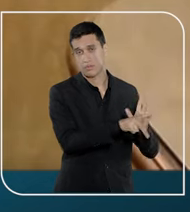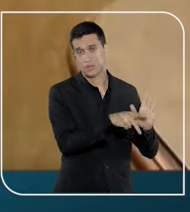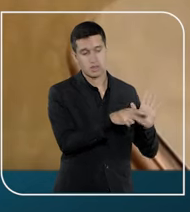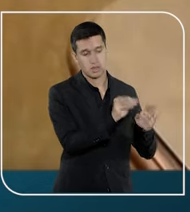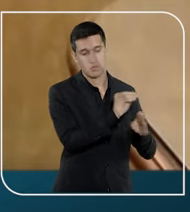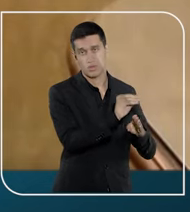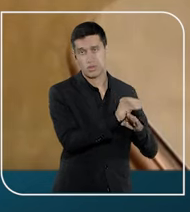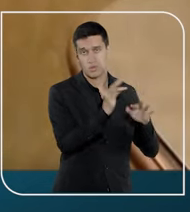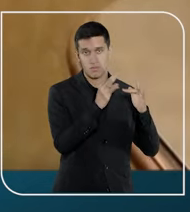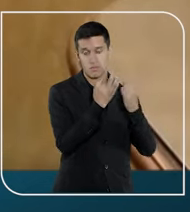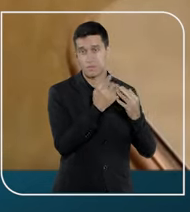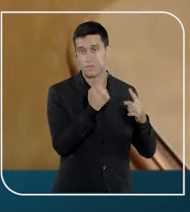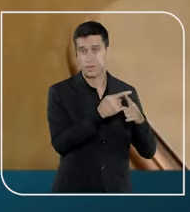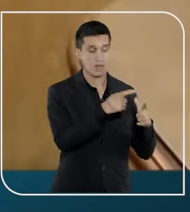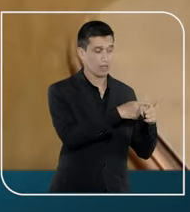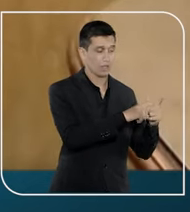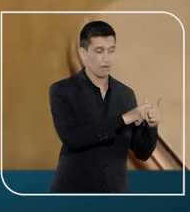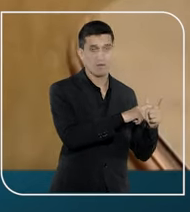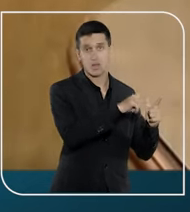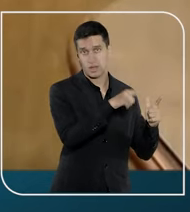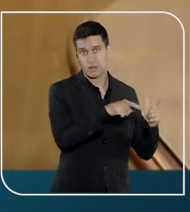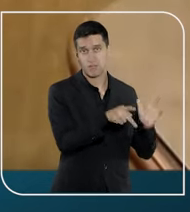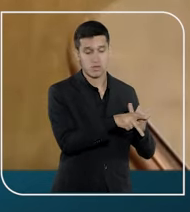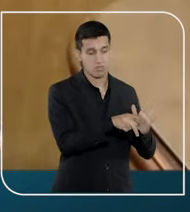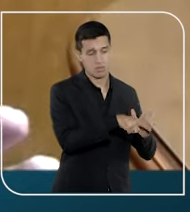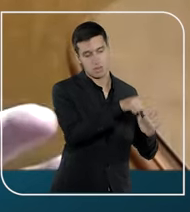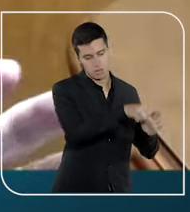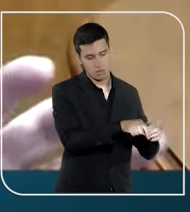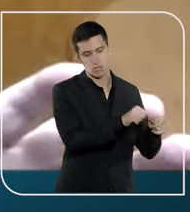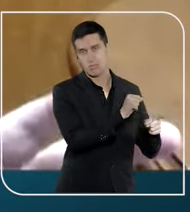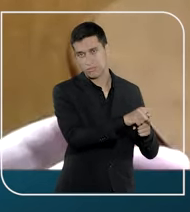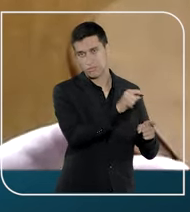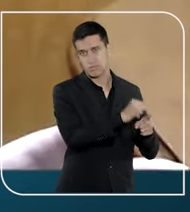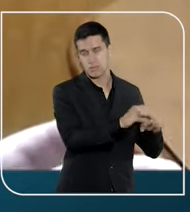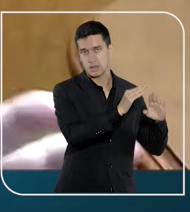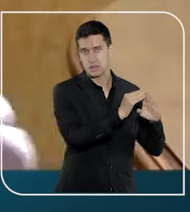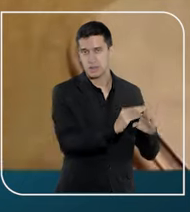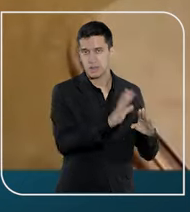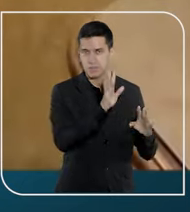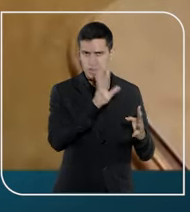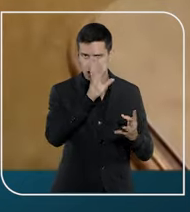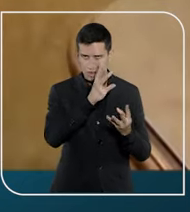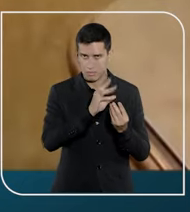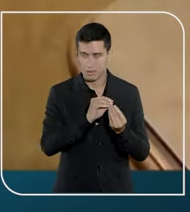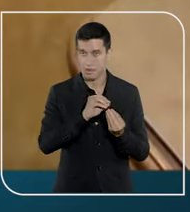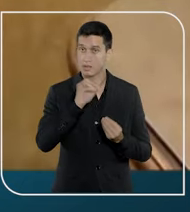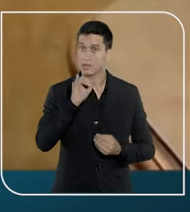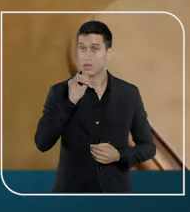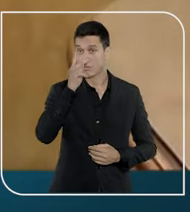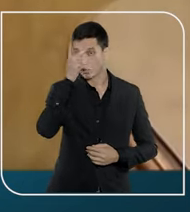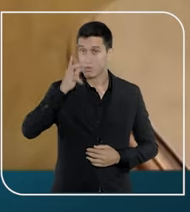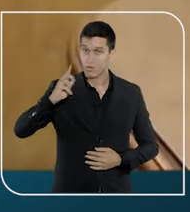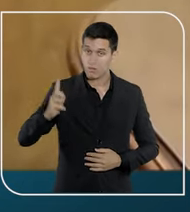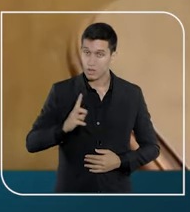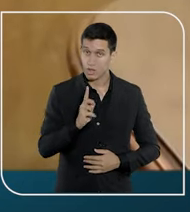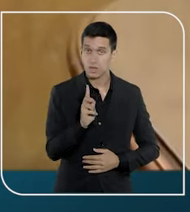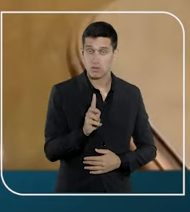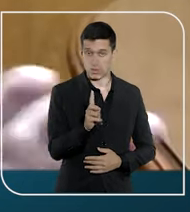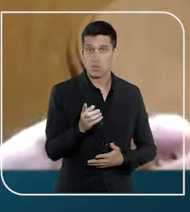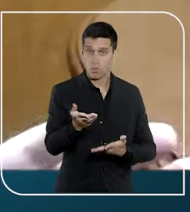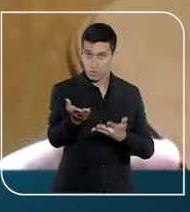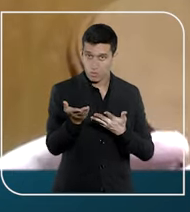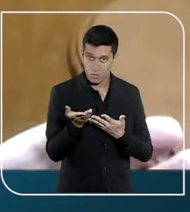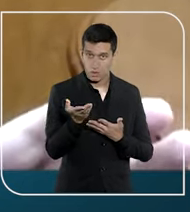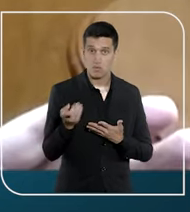inquilino. Mas, resumindo a história, se alguém vier te fazer o convite para ser fiador de locação,